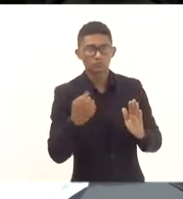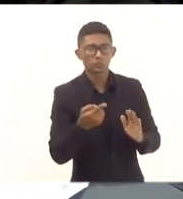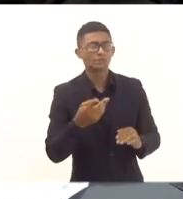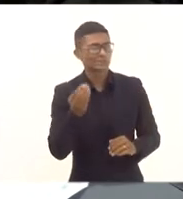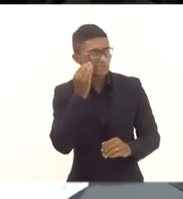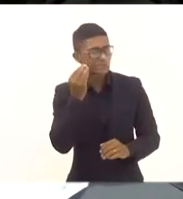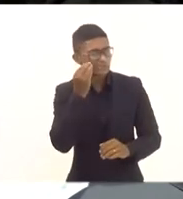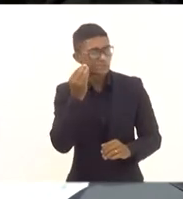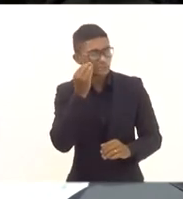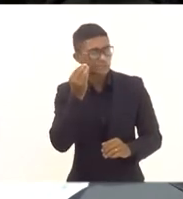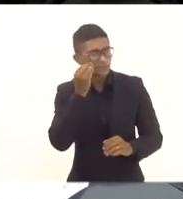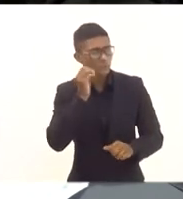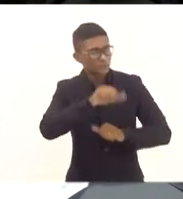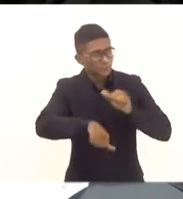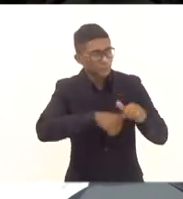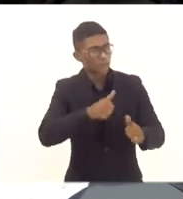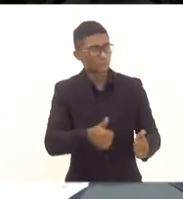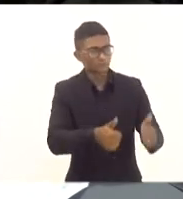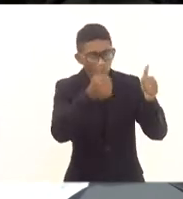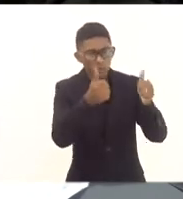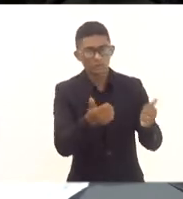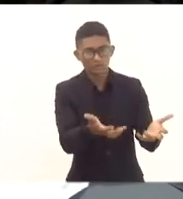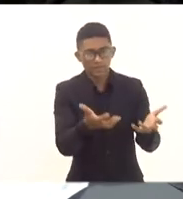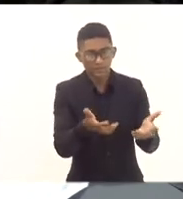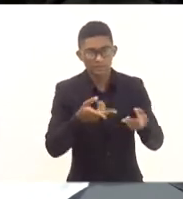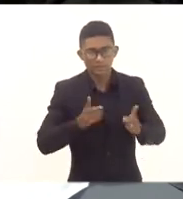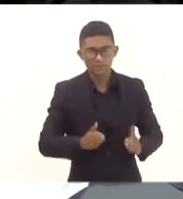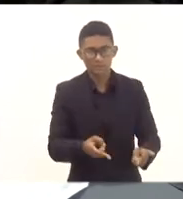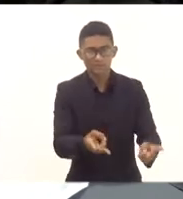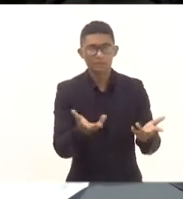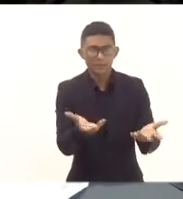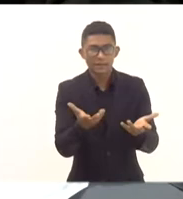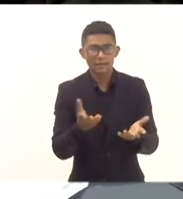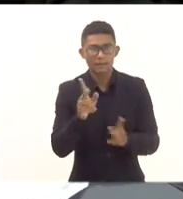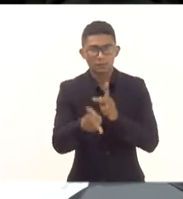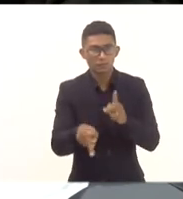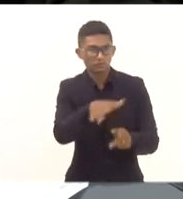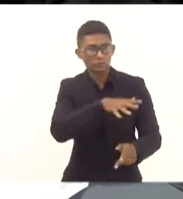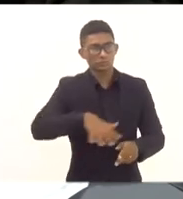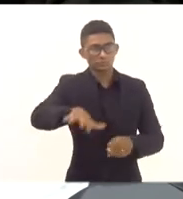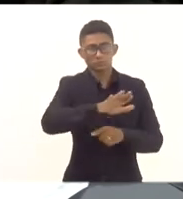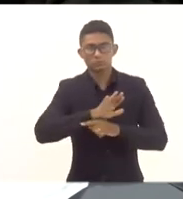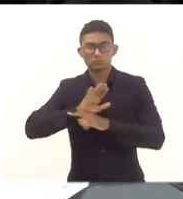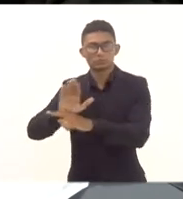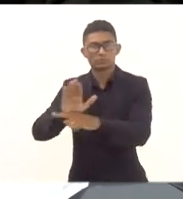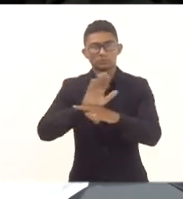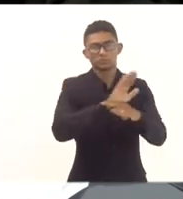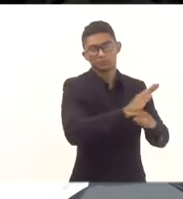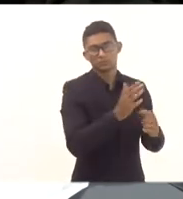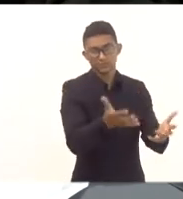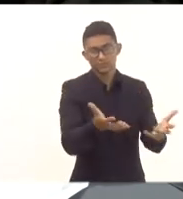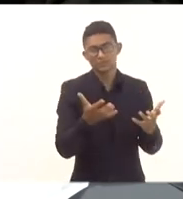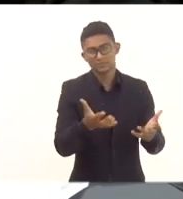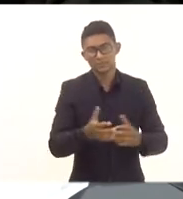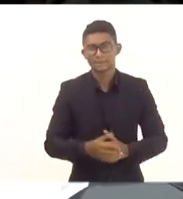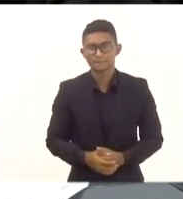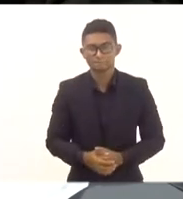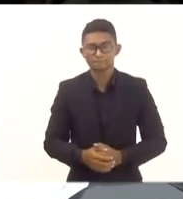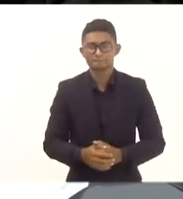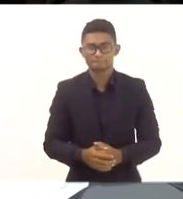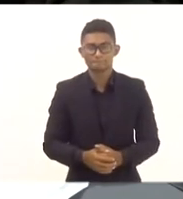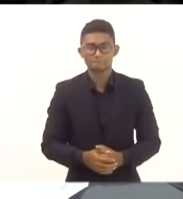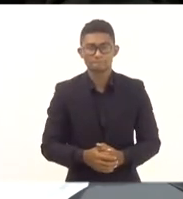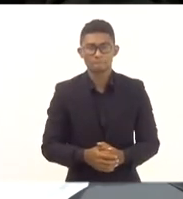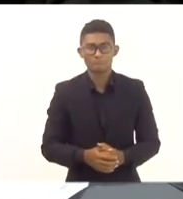encontrar as melhores formas para gente conseguir atingir nosso público-alvo inclusive se tratando de